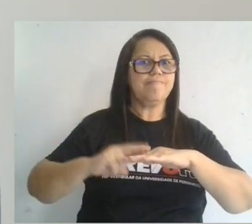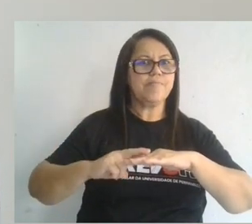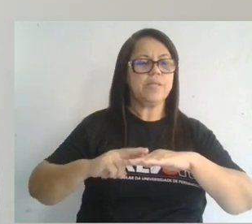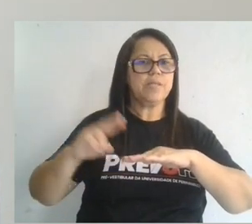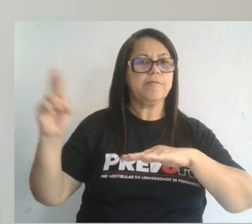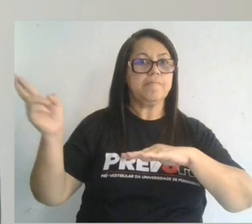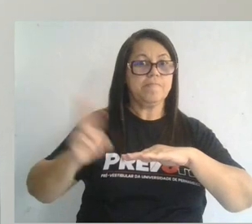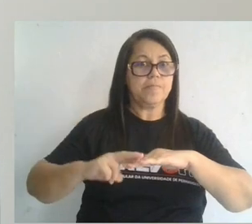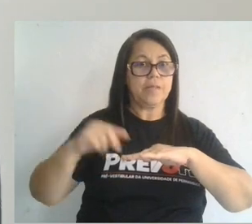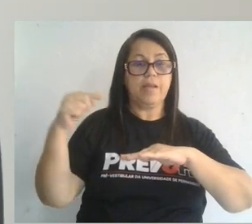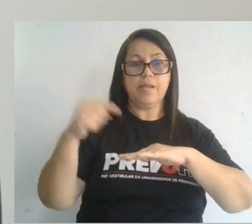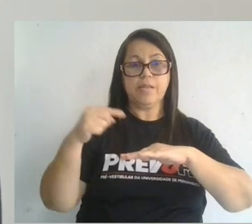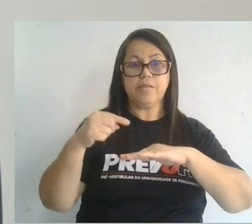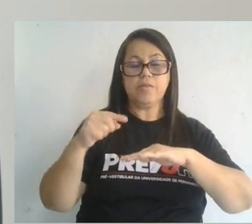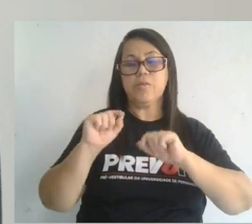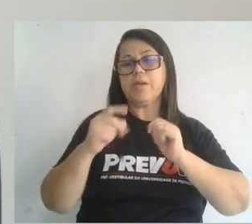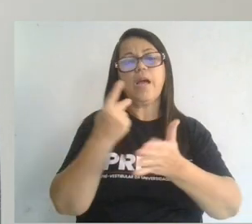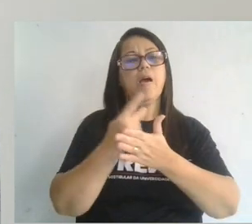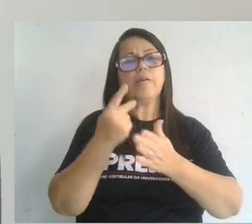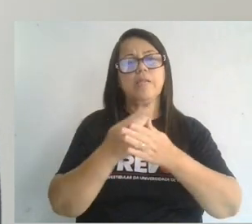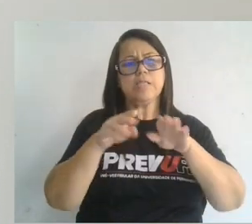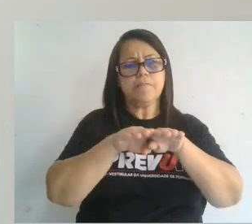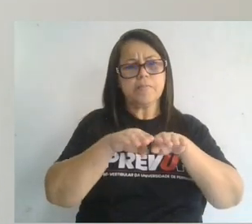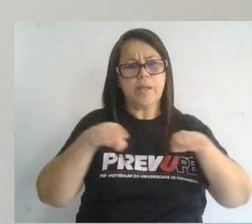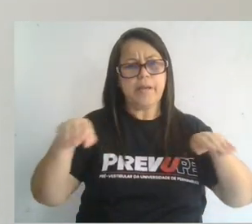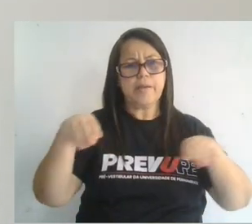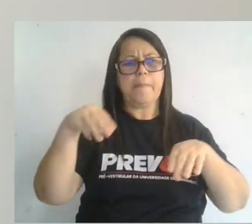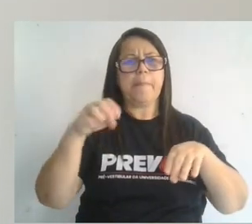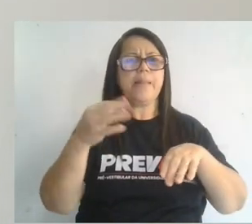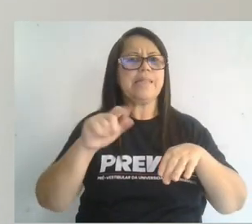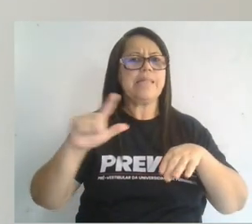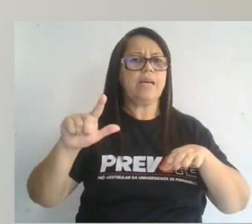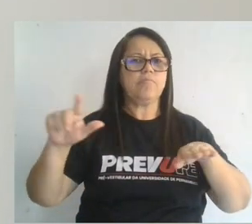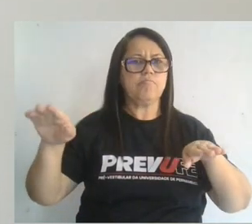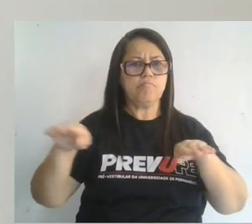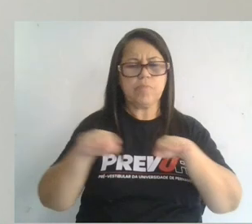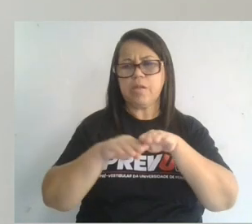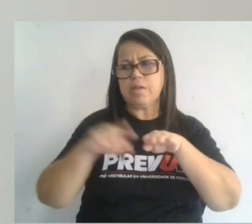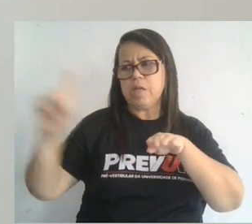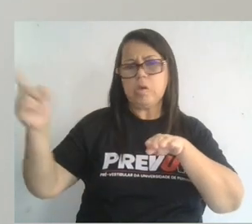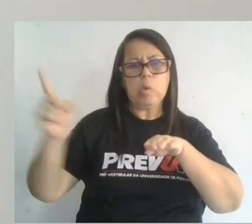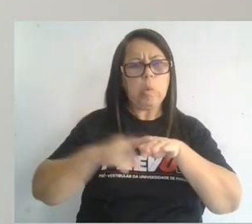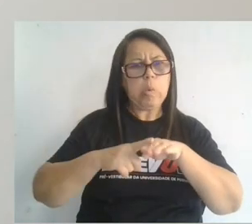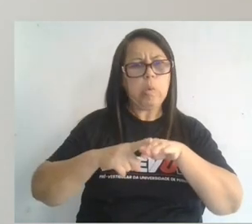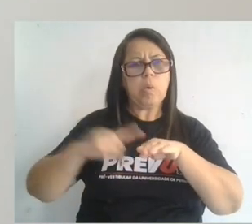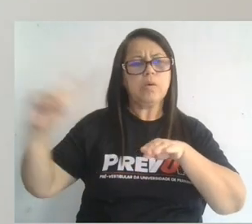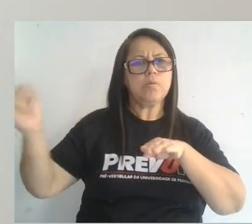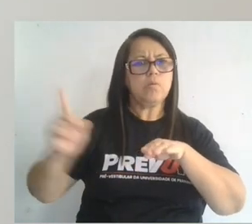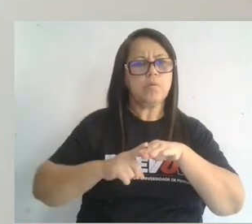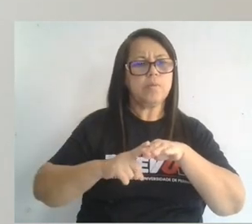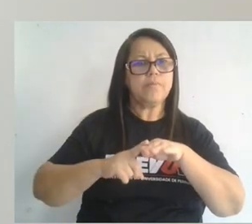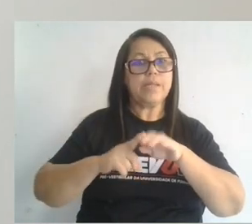Então, a radiação incide no metal, transfere energia para o metal, os